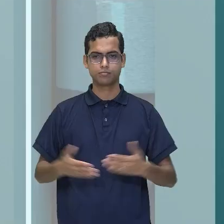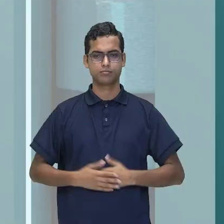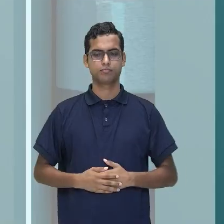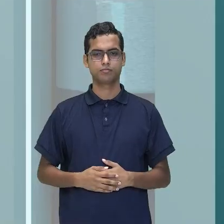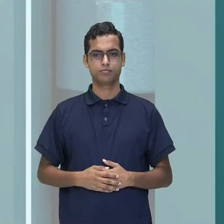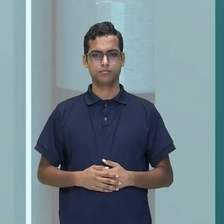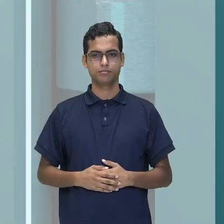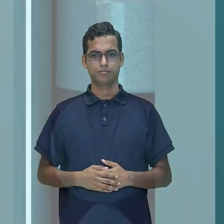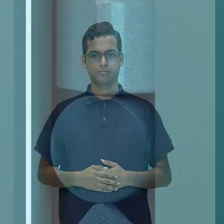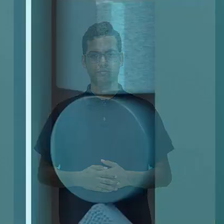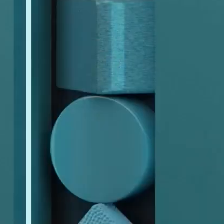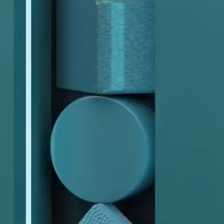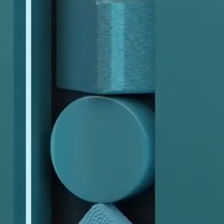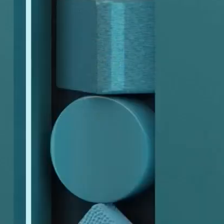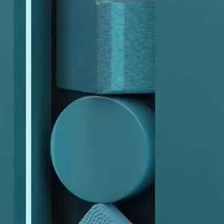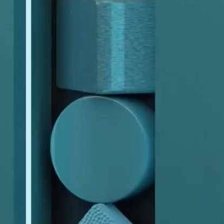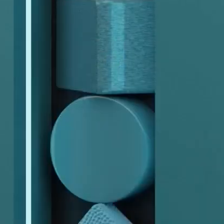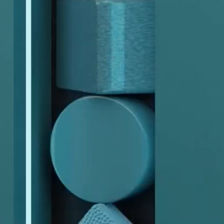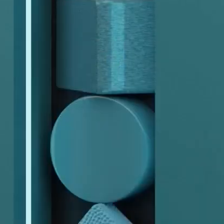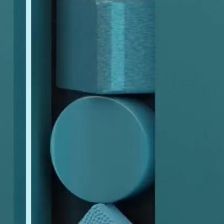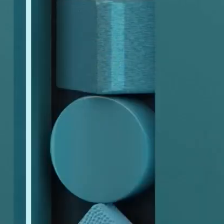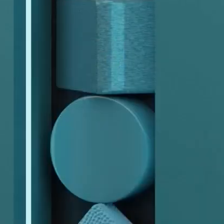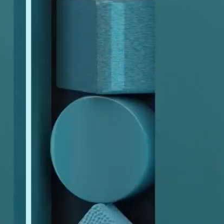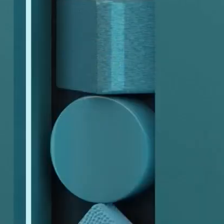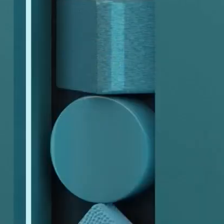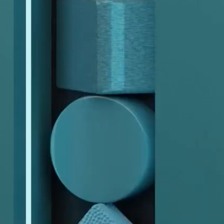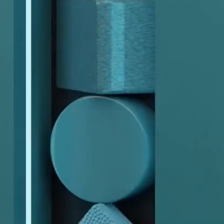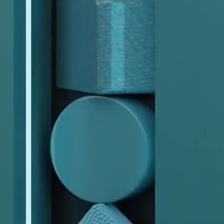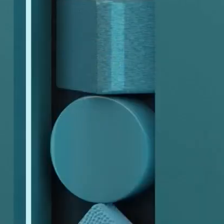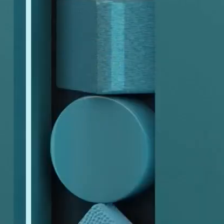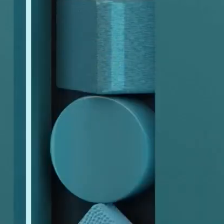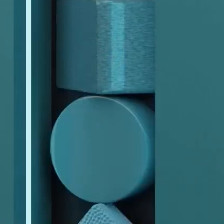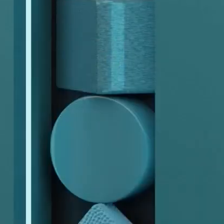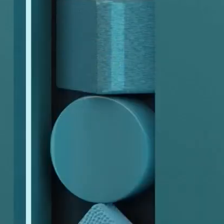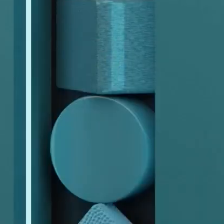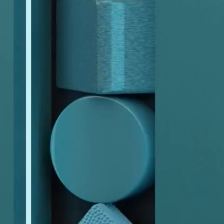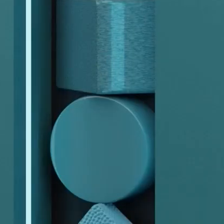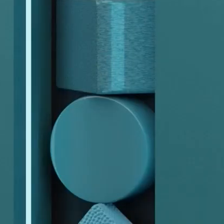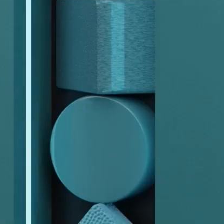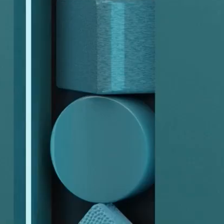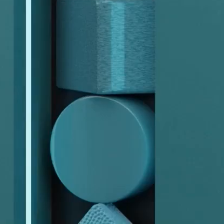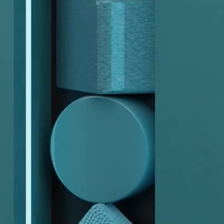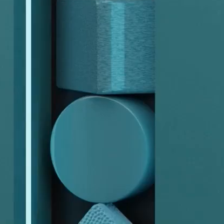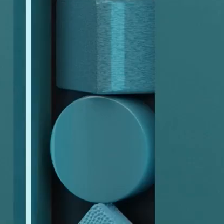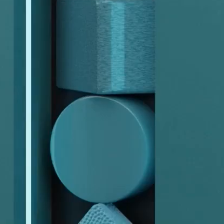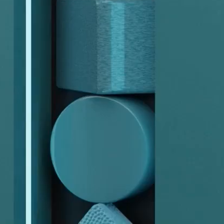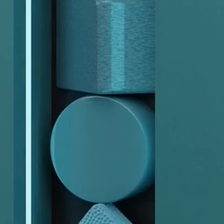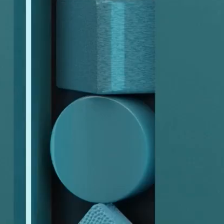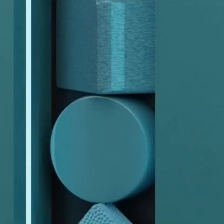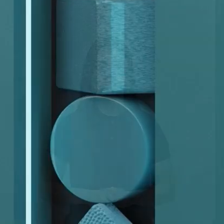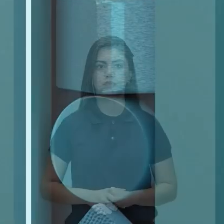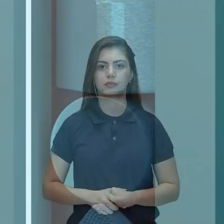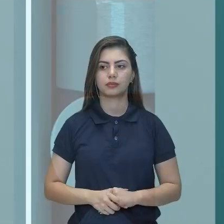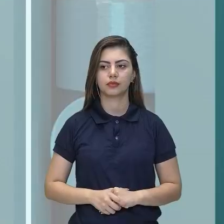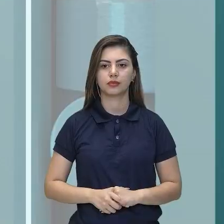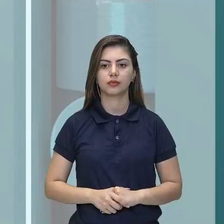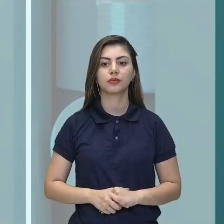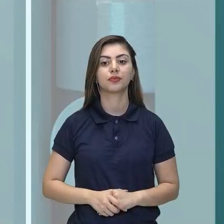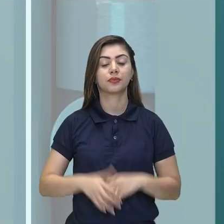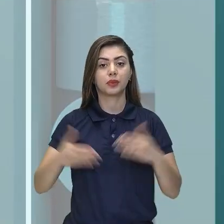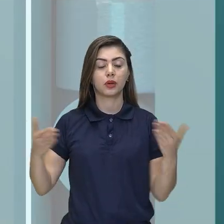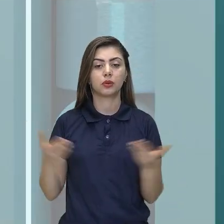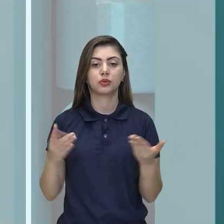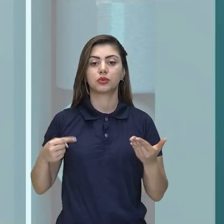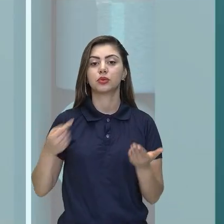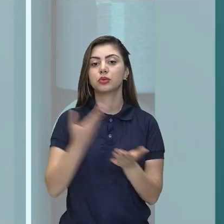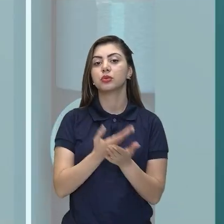outro esporte, que é o futsal. Futsal nas comunidades do Amazonas. E o futsal, assim como o